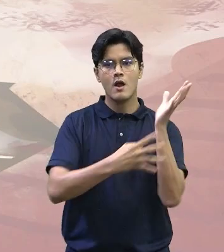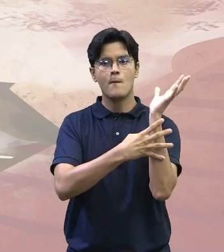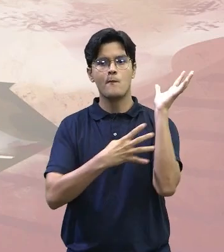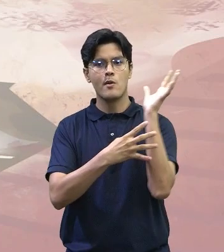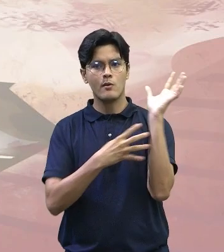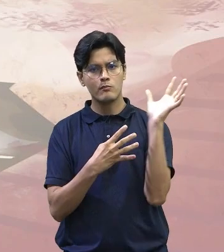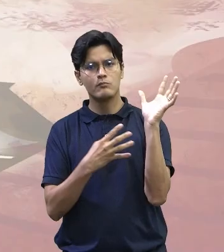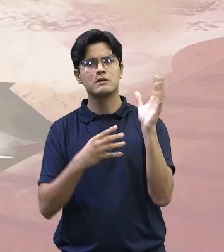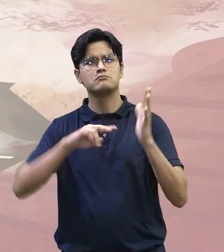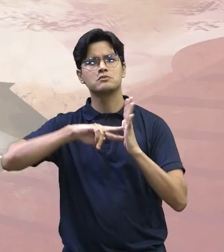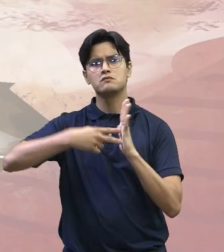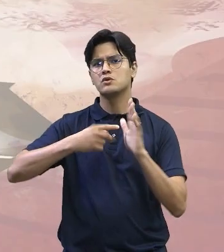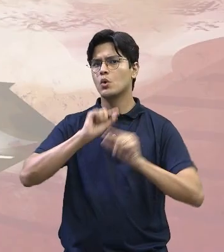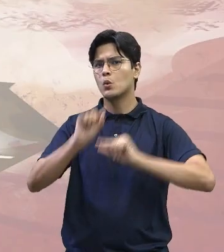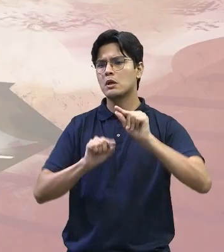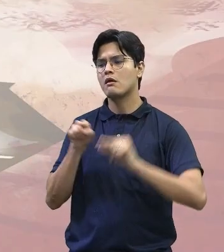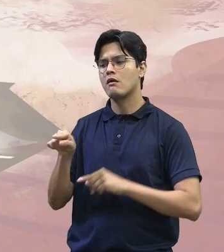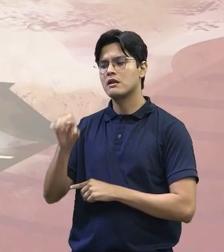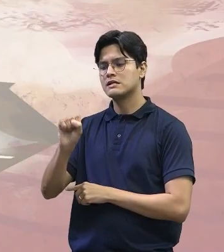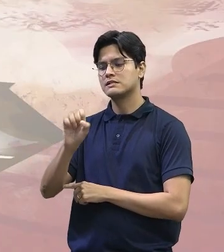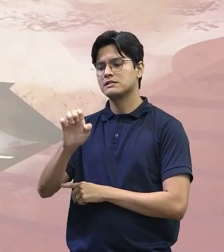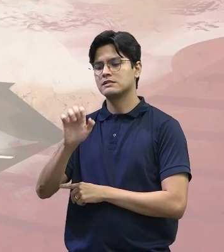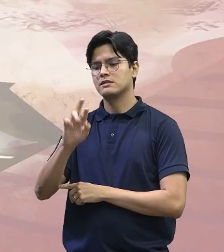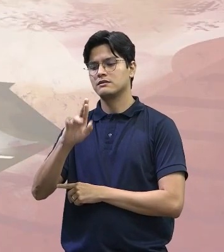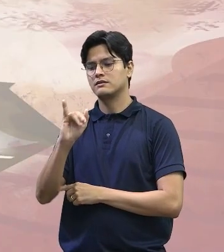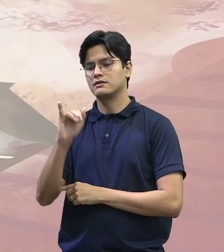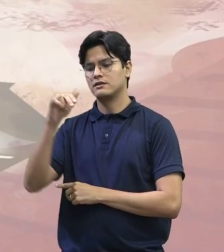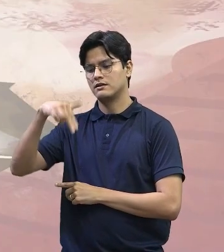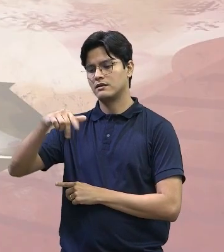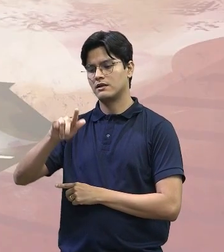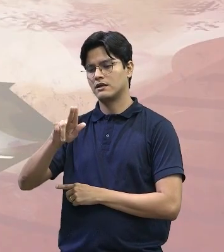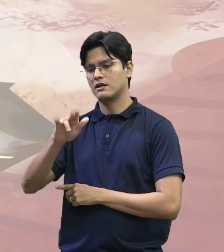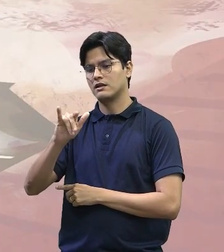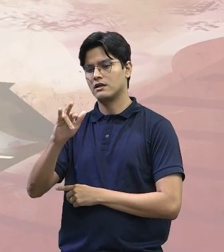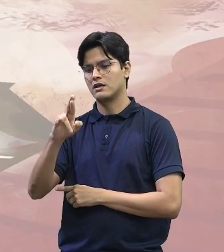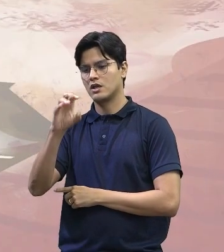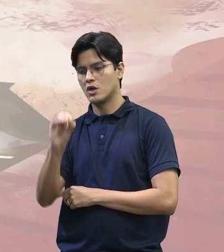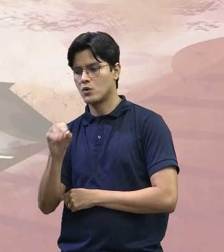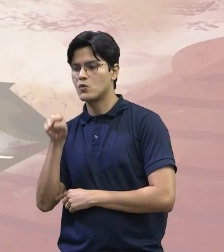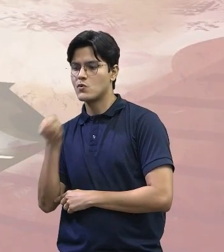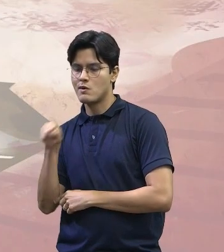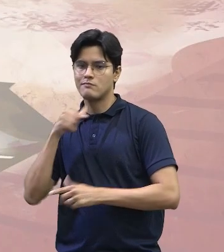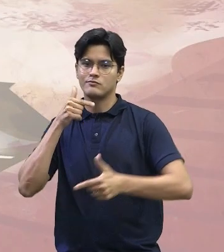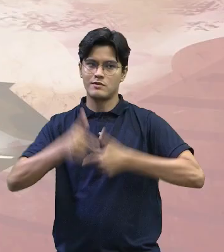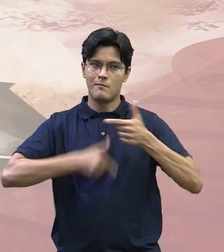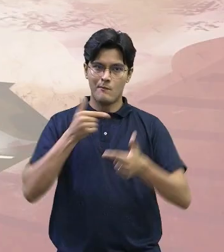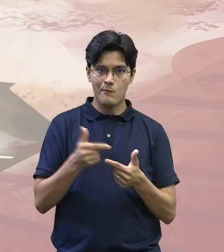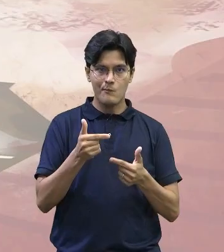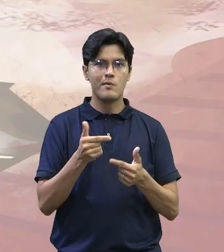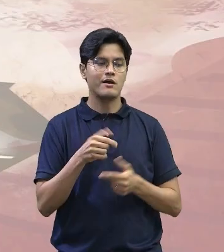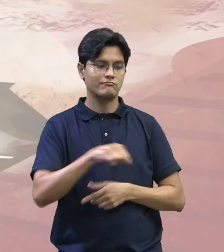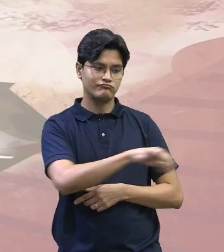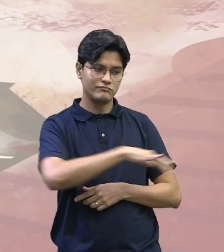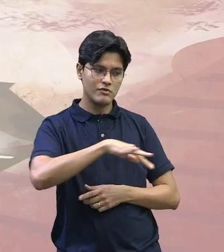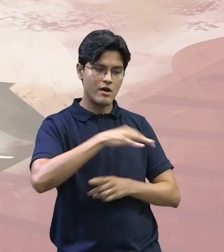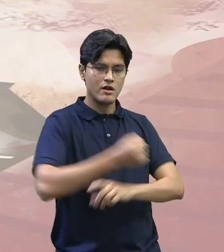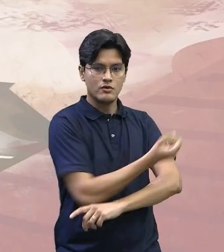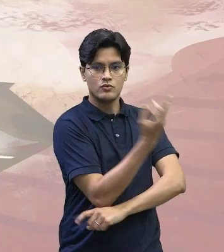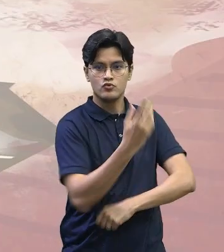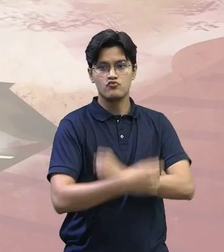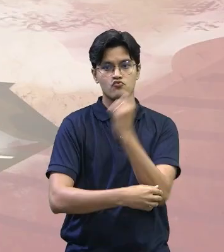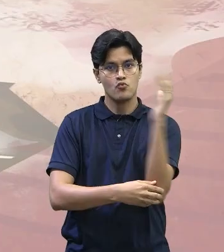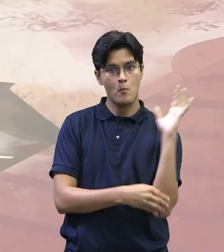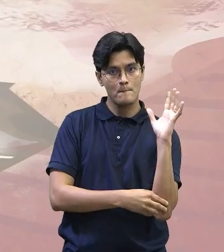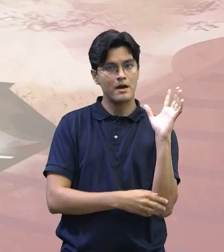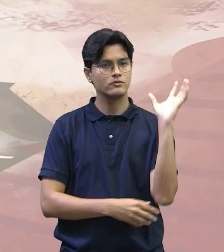caso o seringueiro, se embrenha nos matos e ali fere a seringueira, que através do líquido do leite, que